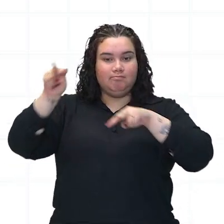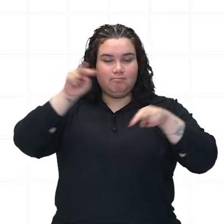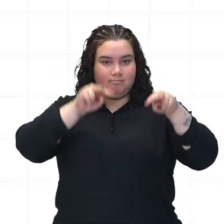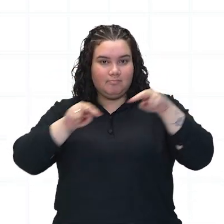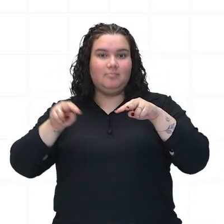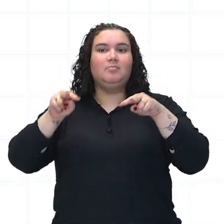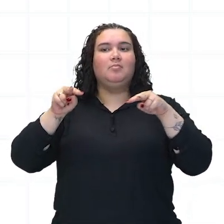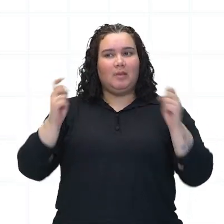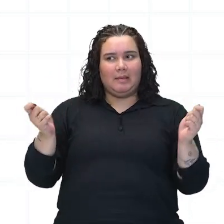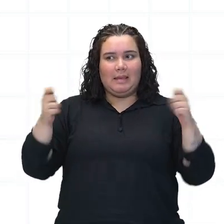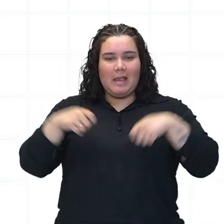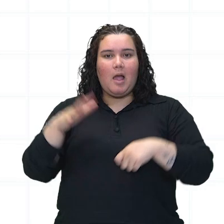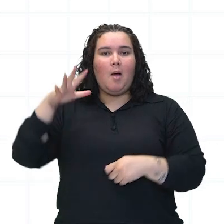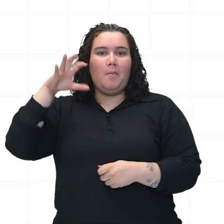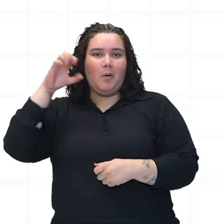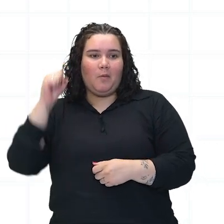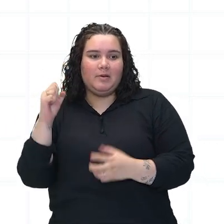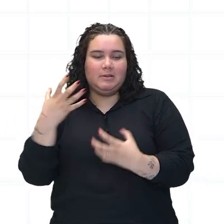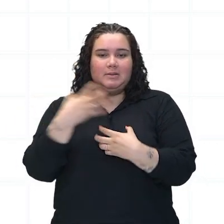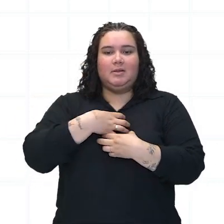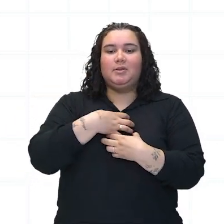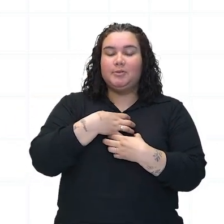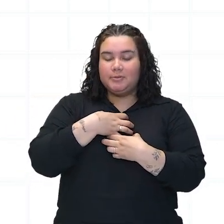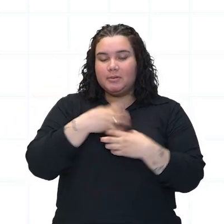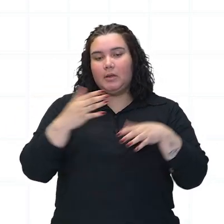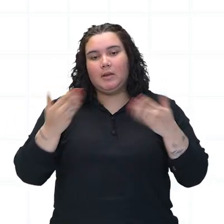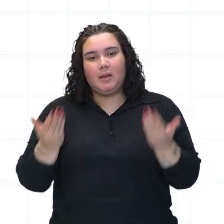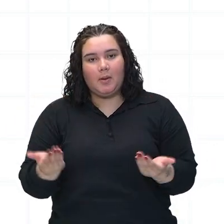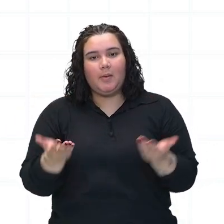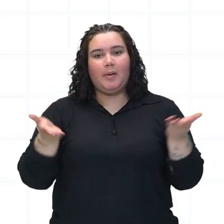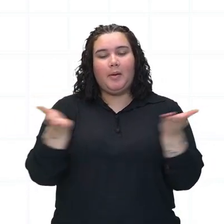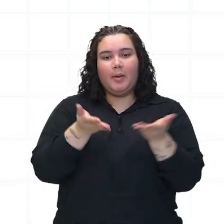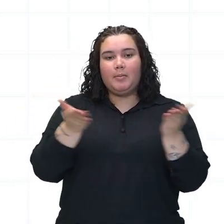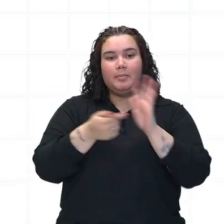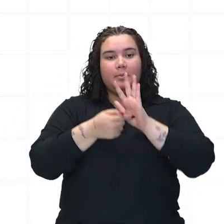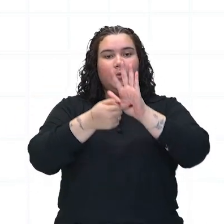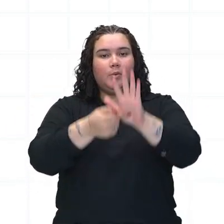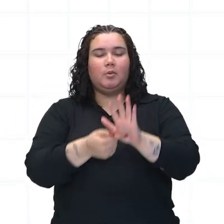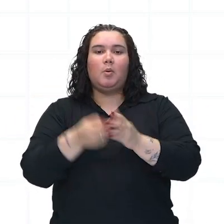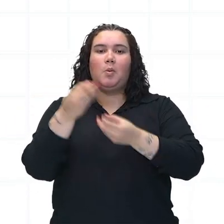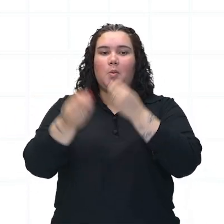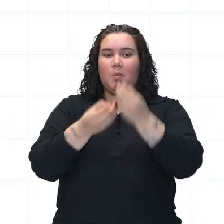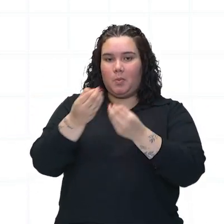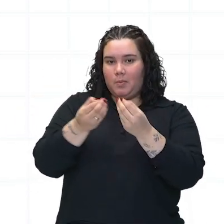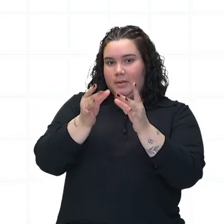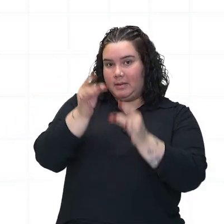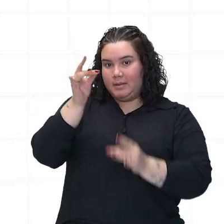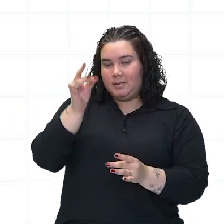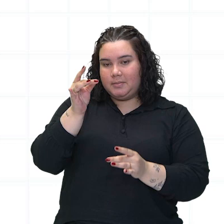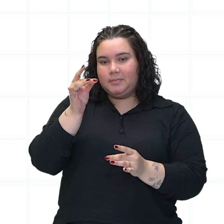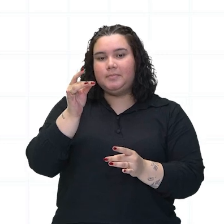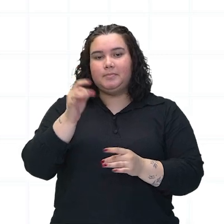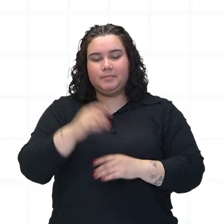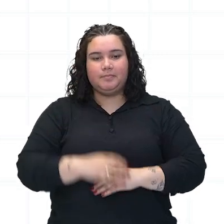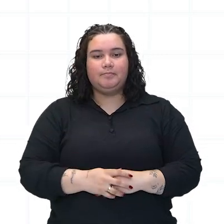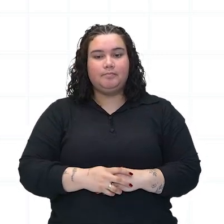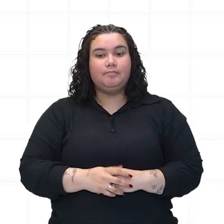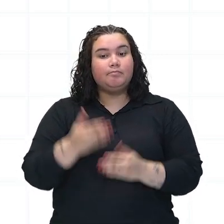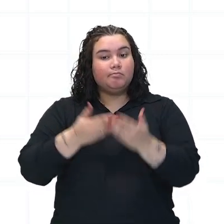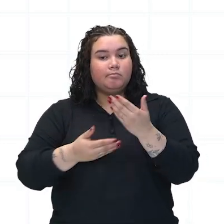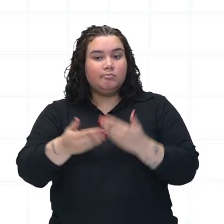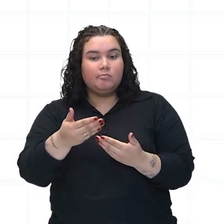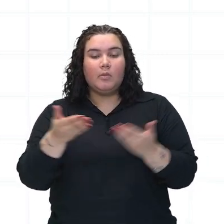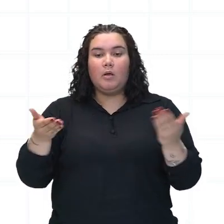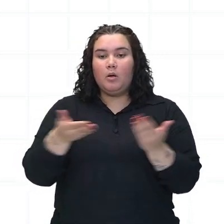uma paisagem. Sim, paisagem sonora. Então, vamos ver agora um pouco